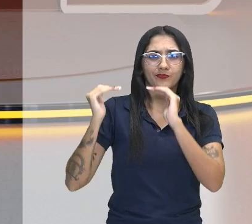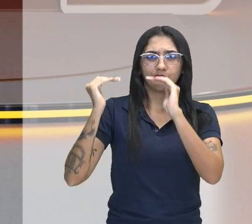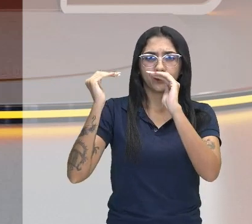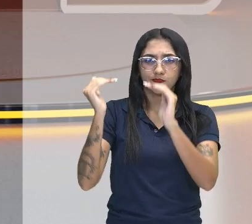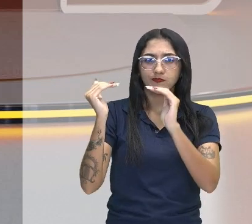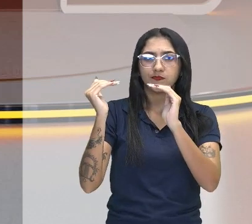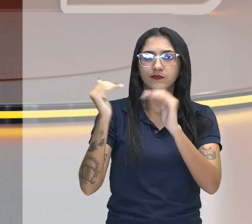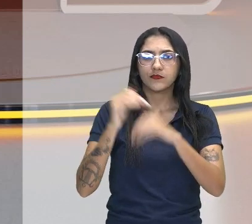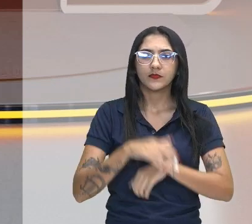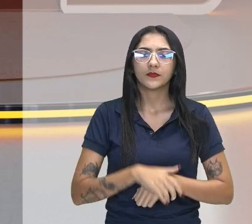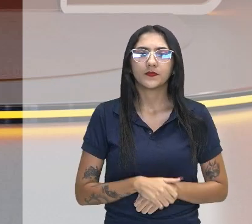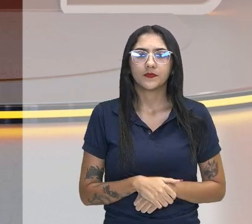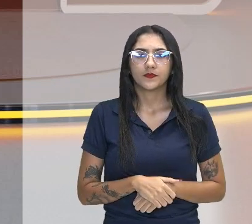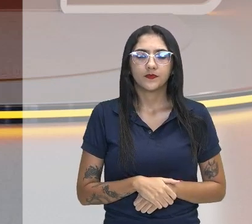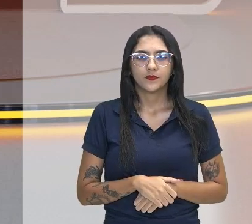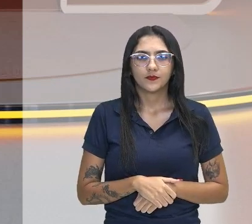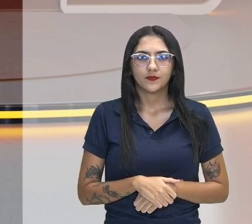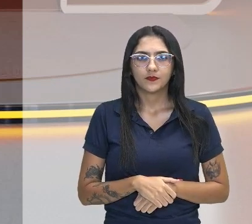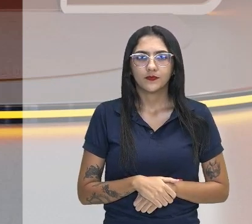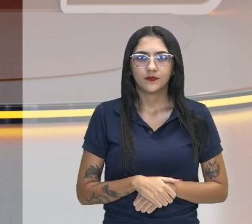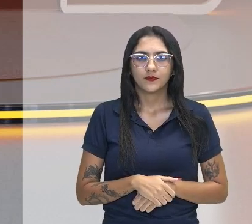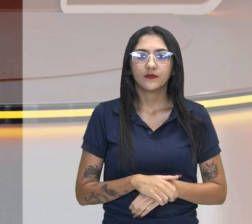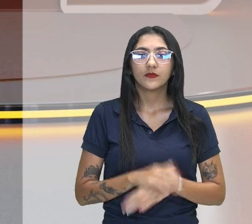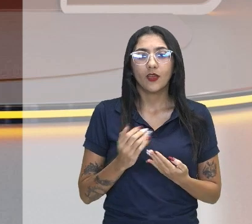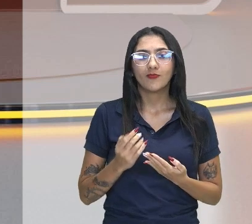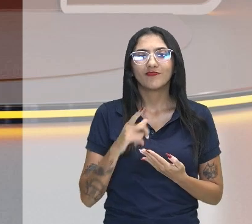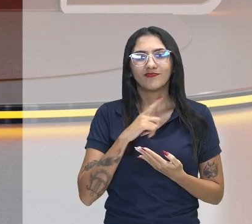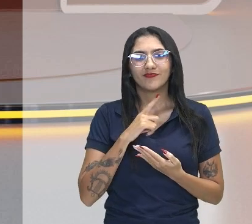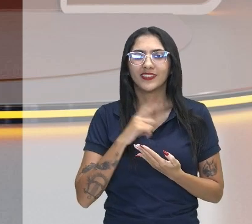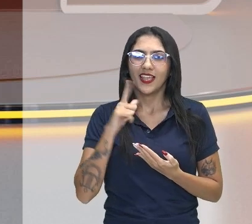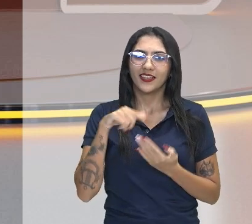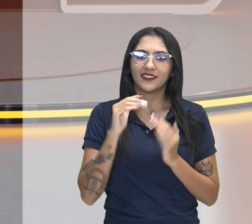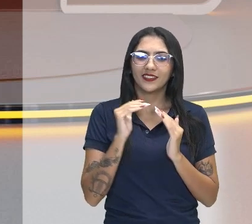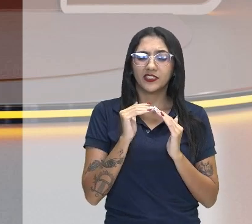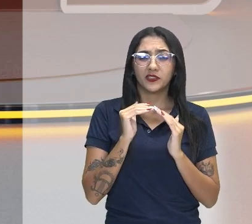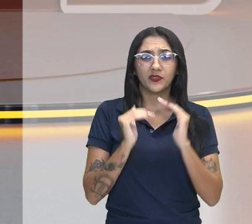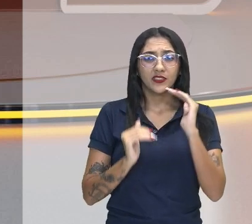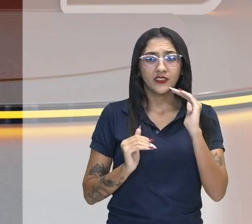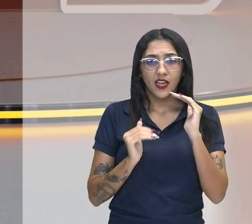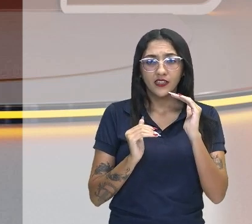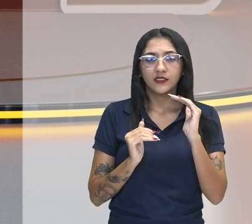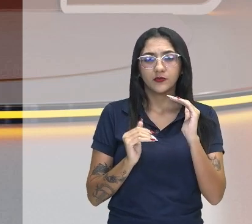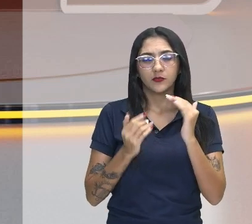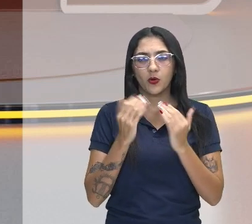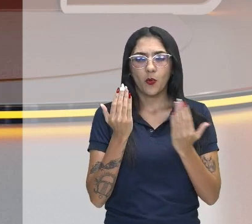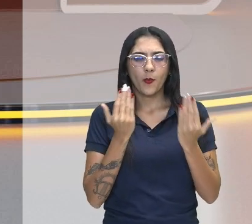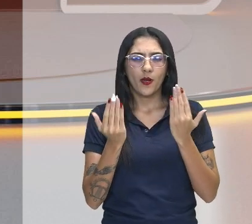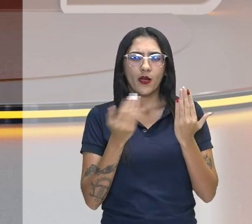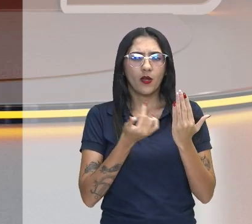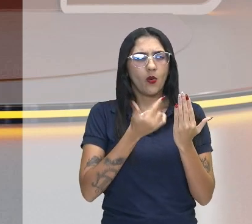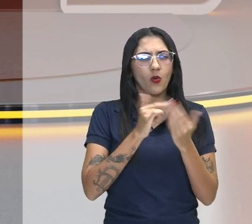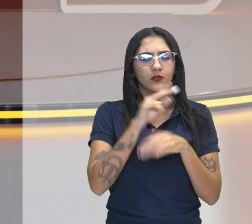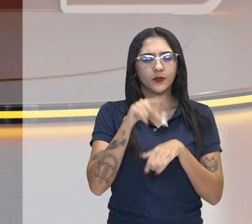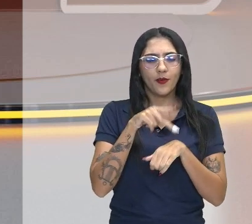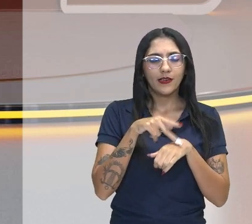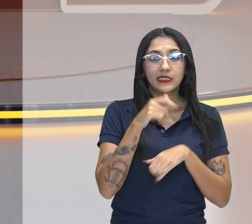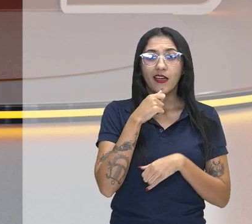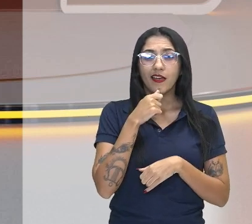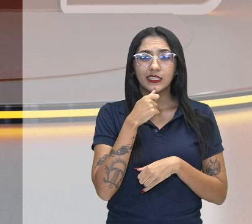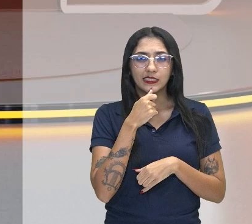desenvolvidos, tá? Então, acaba ali tendo uma certa desvantagem a país ainda que está em fase